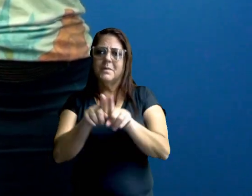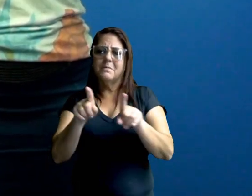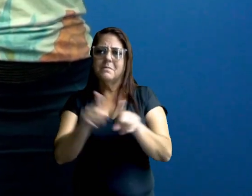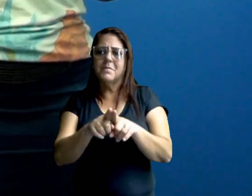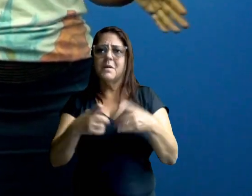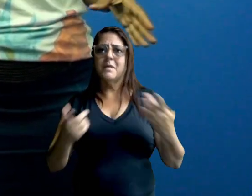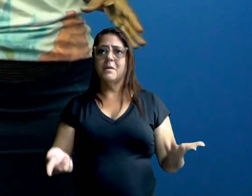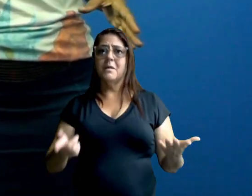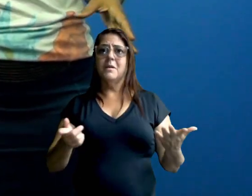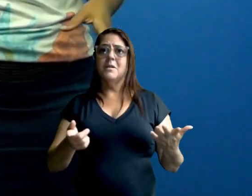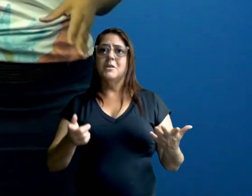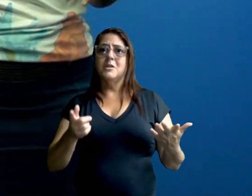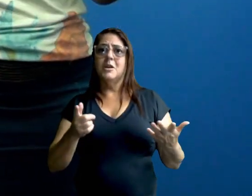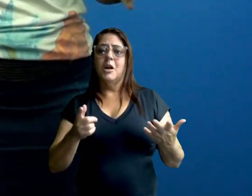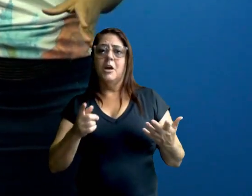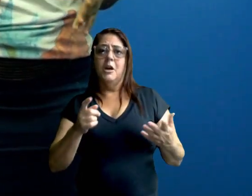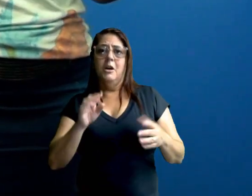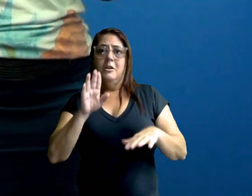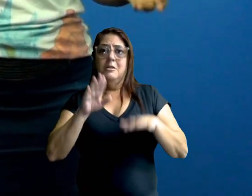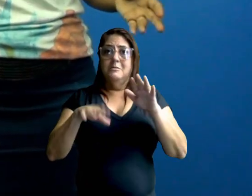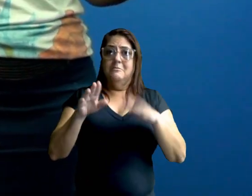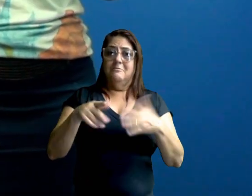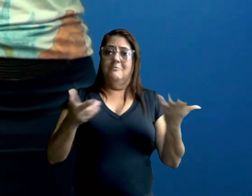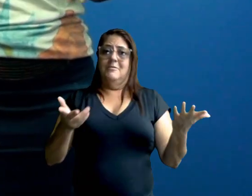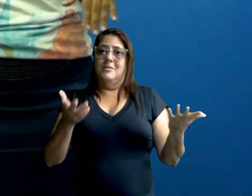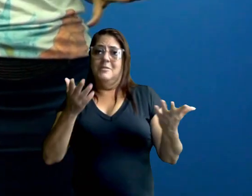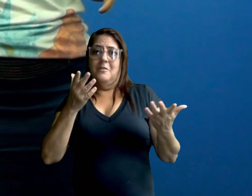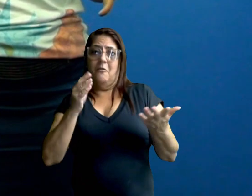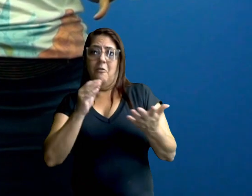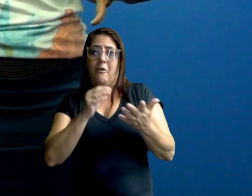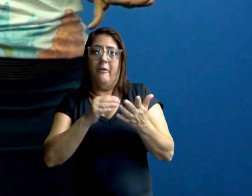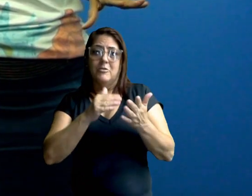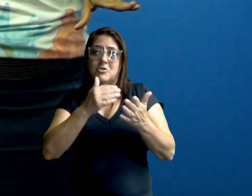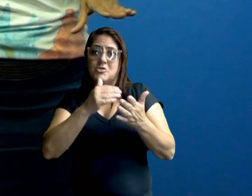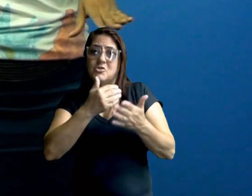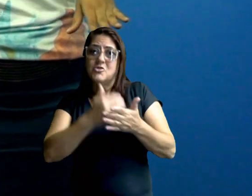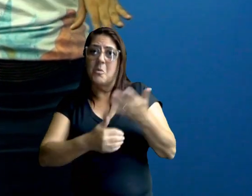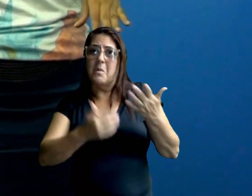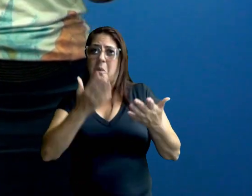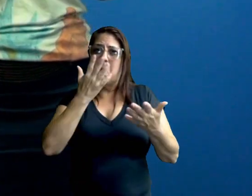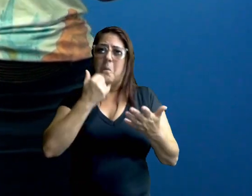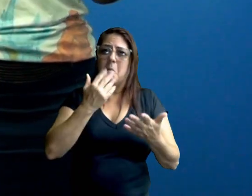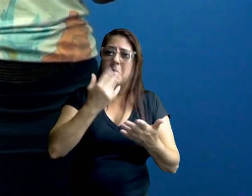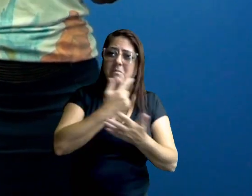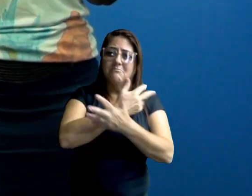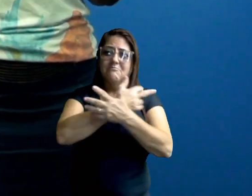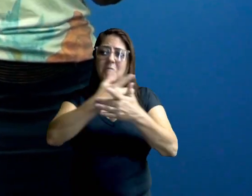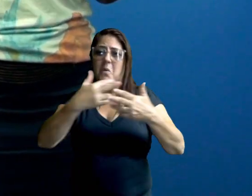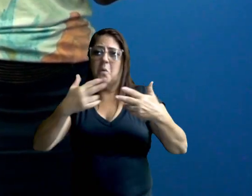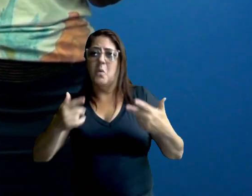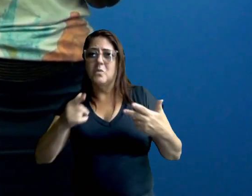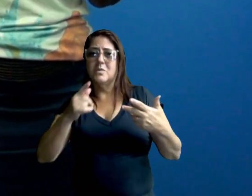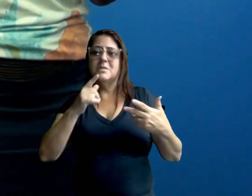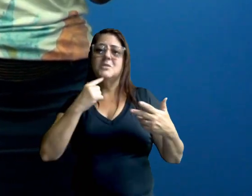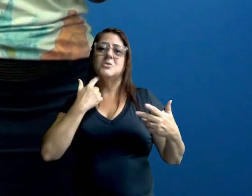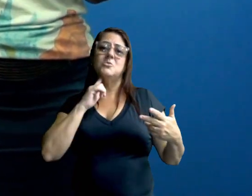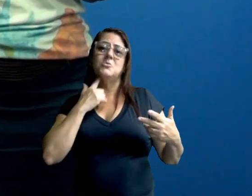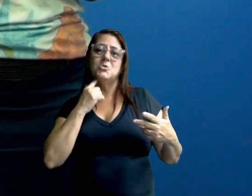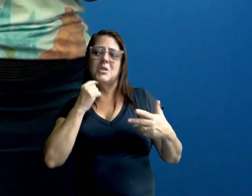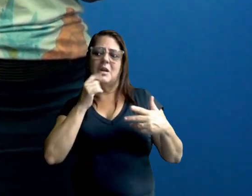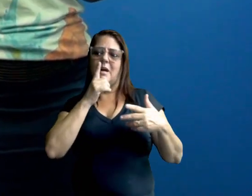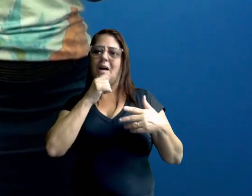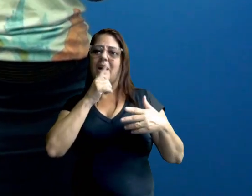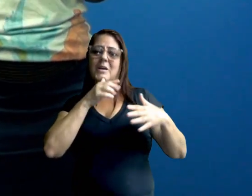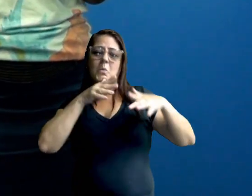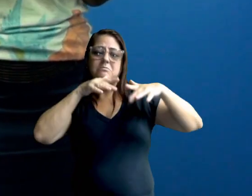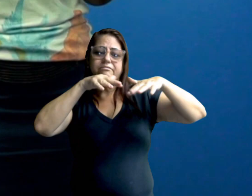jogando resíduos tóxicos nos rios, nos mares, através do nosso esgoto, tá? Então, todas essas atitudes aí,